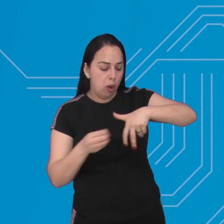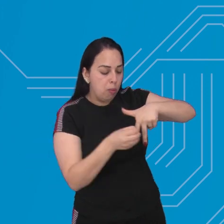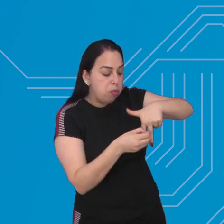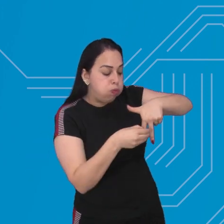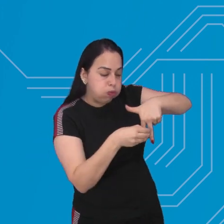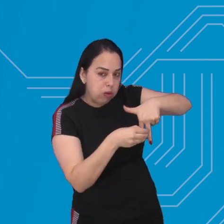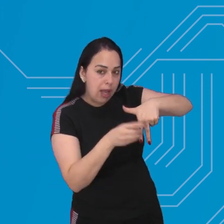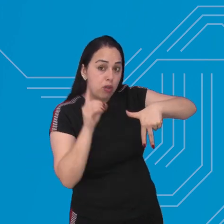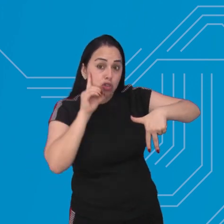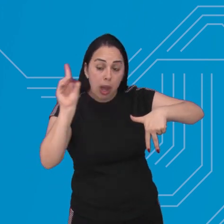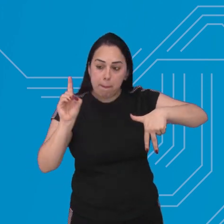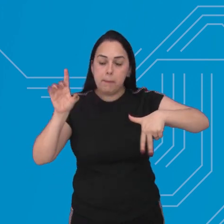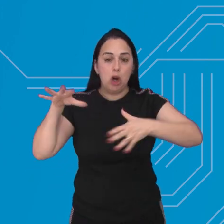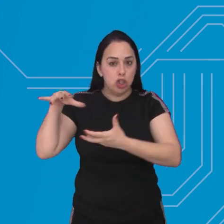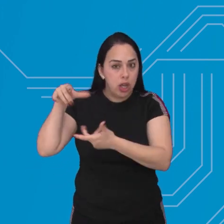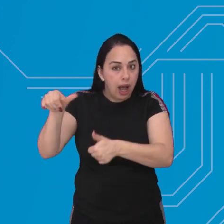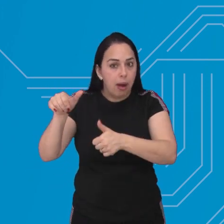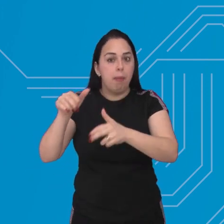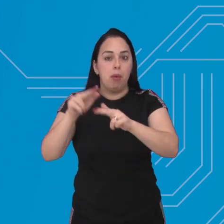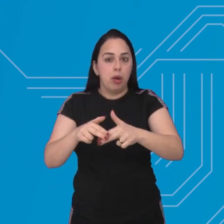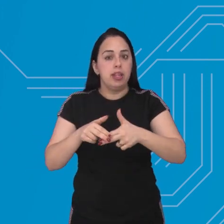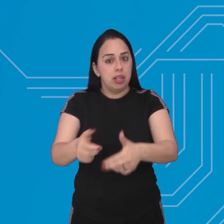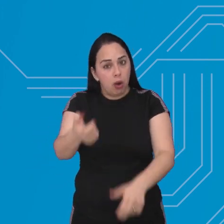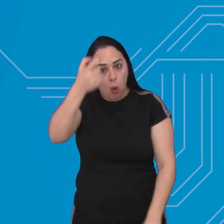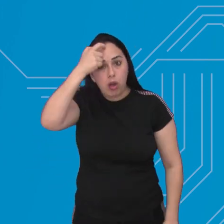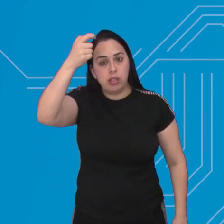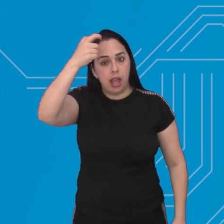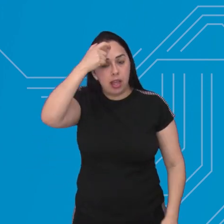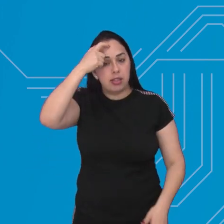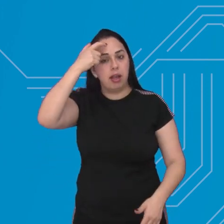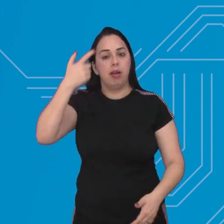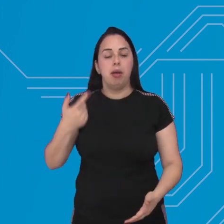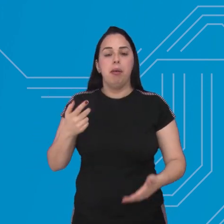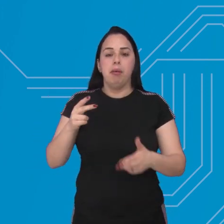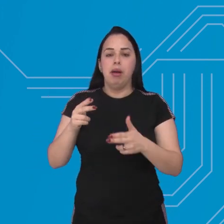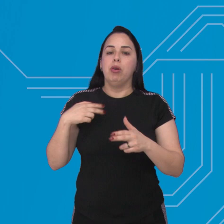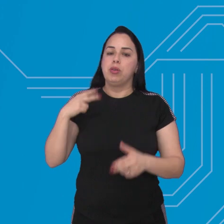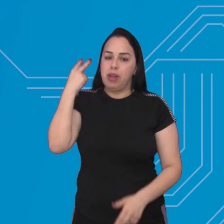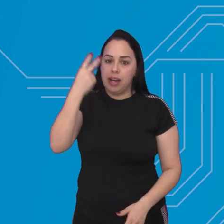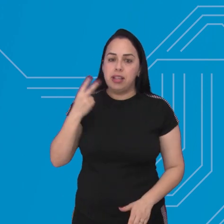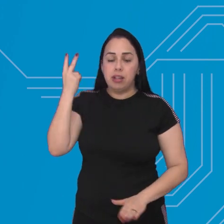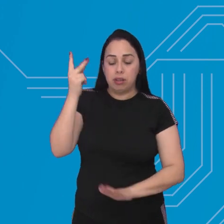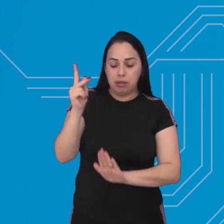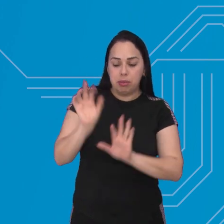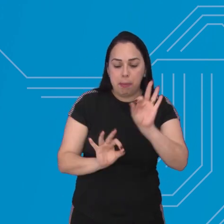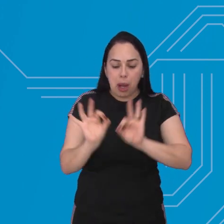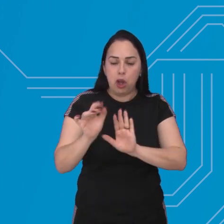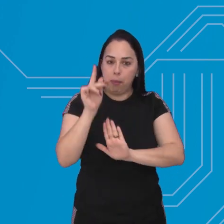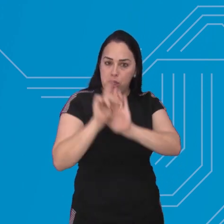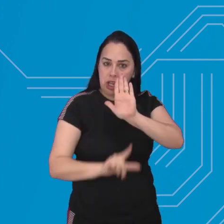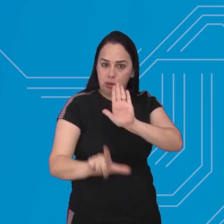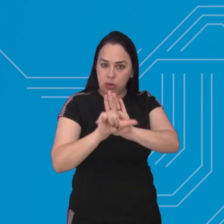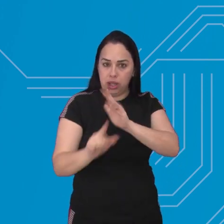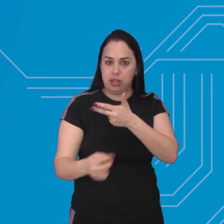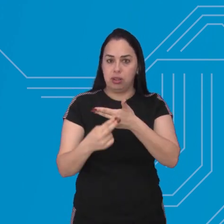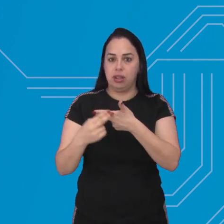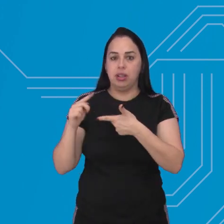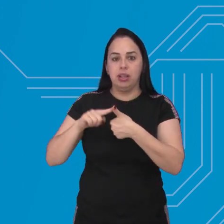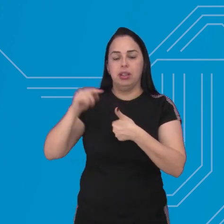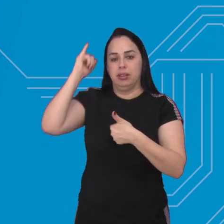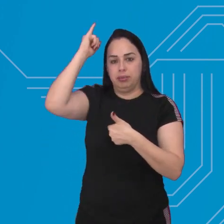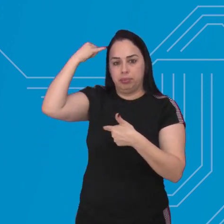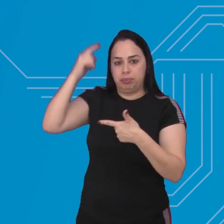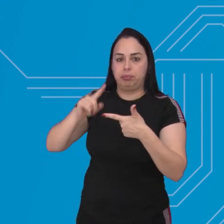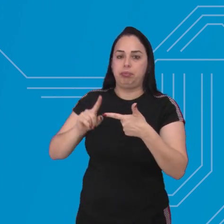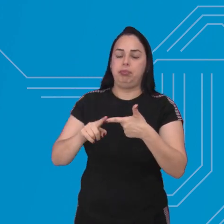da Trombose. E para ampliar ainda mais a conscientização sobre a doença, a Câmara aprovou um projeto de lei dos vereadores Dr. José Cláudio, Júnior